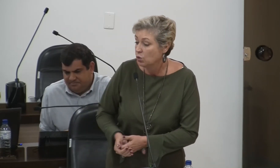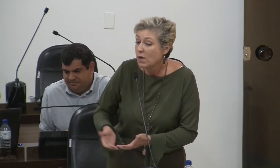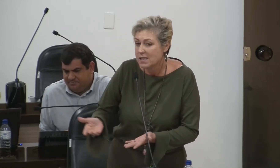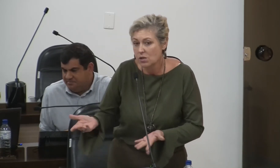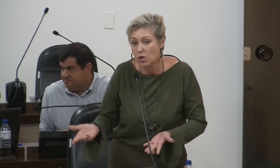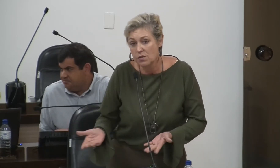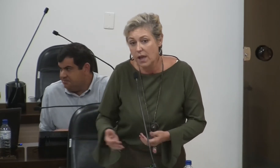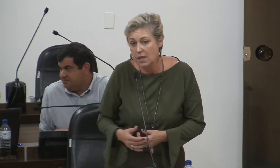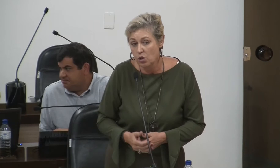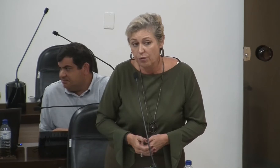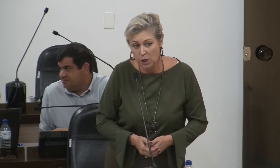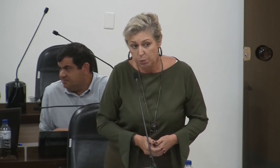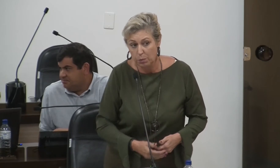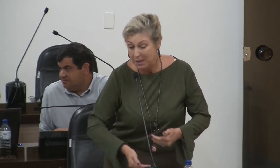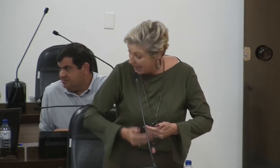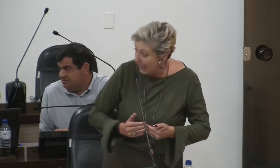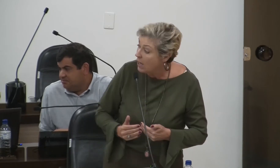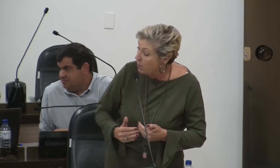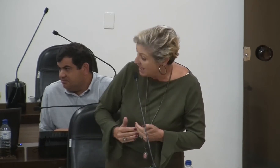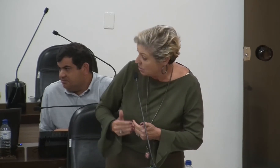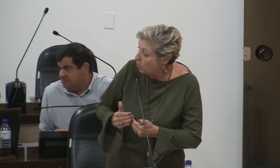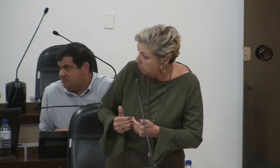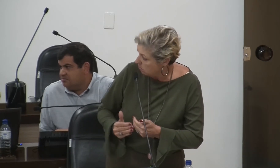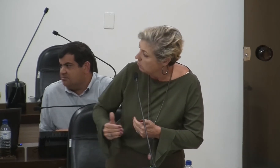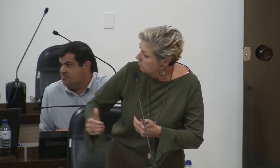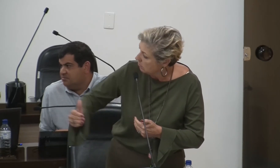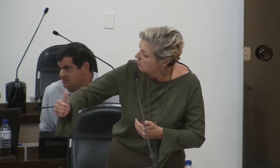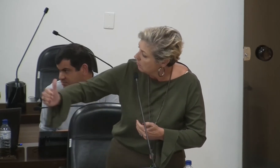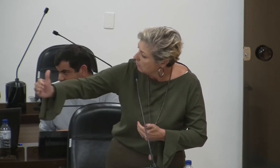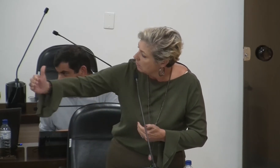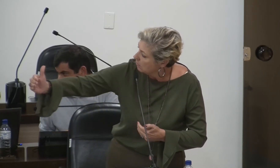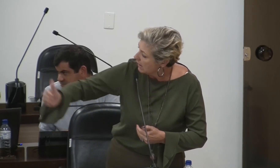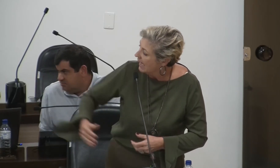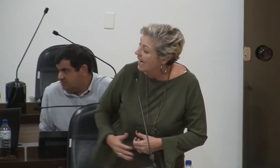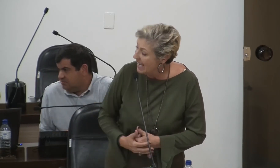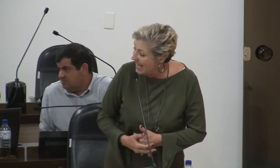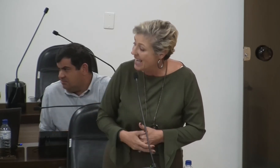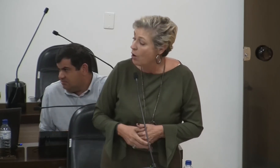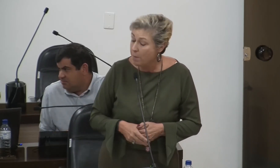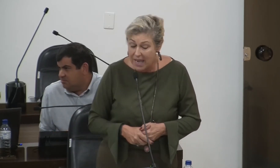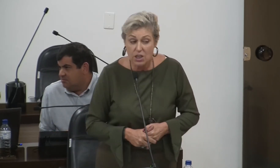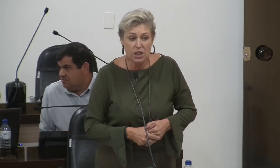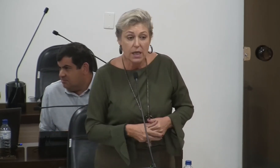em 2 sessões vai resolver o problema. Realmente